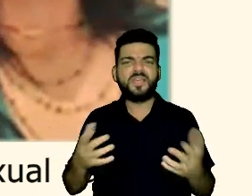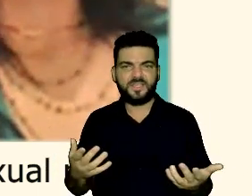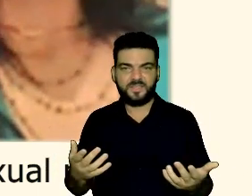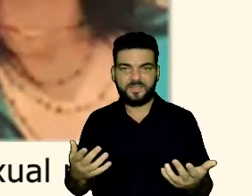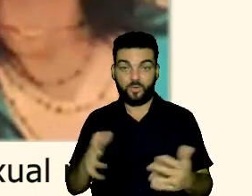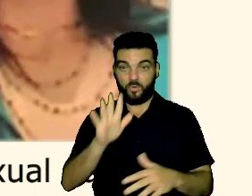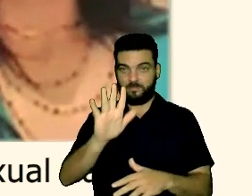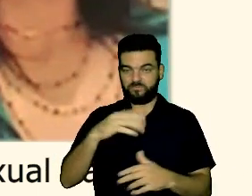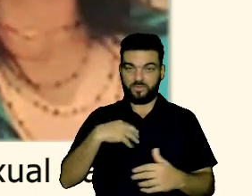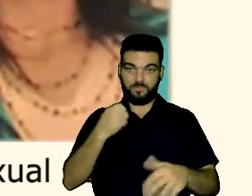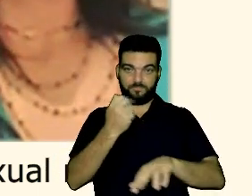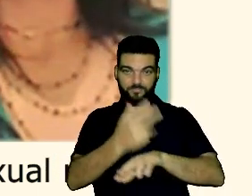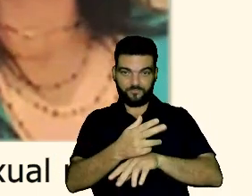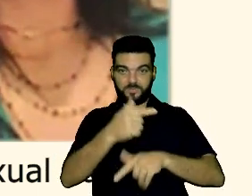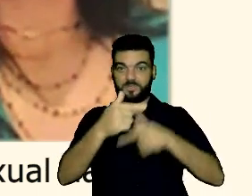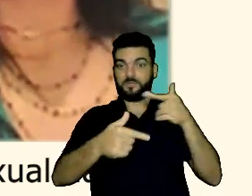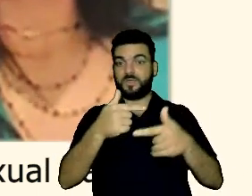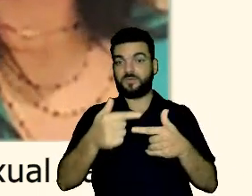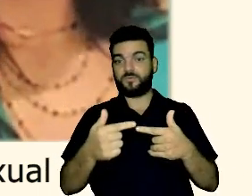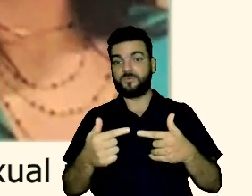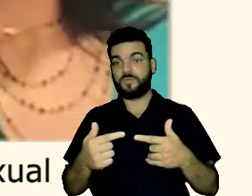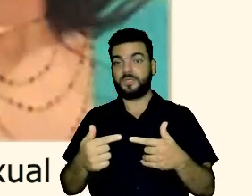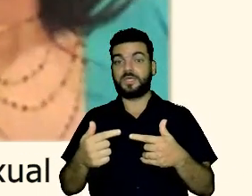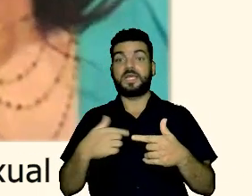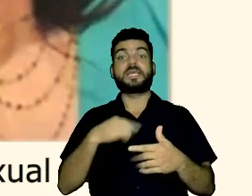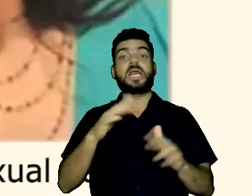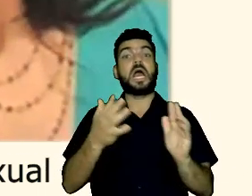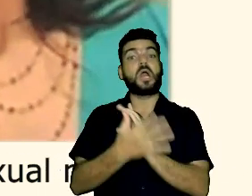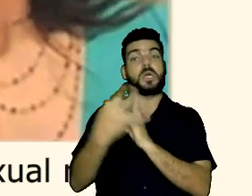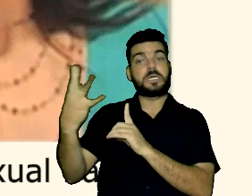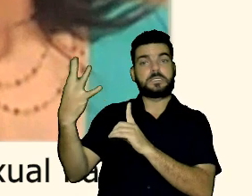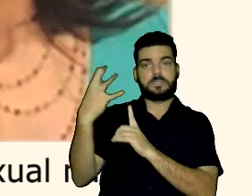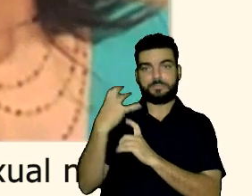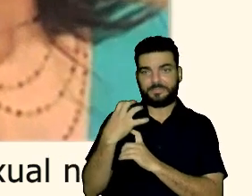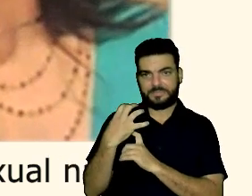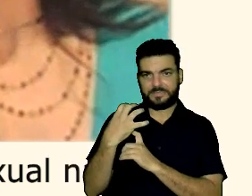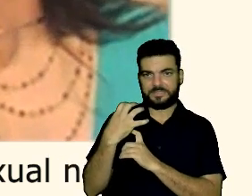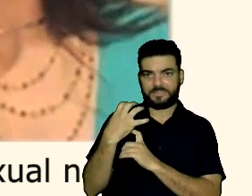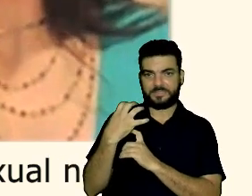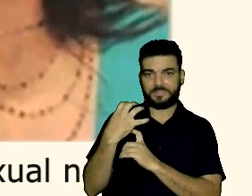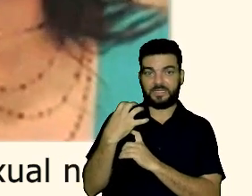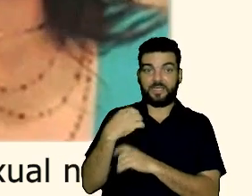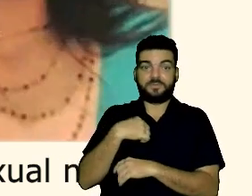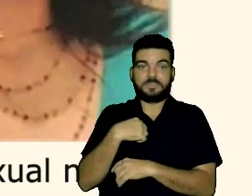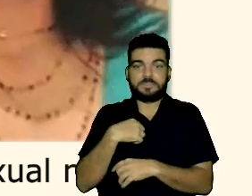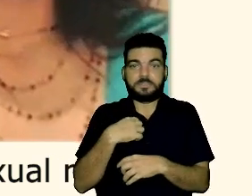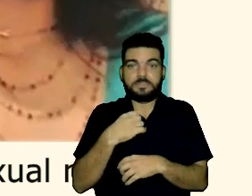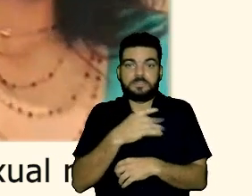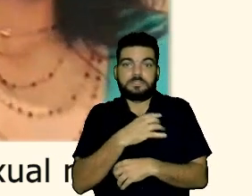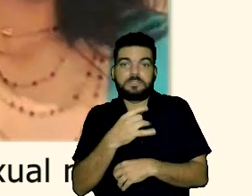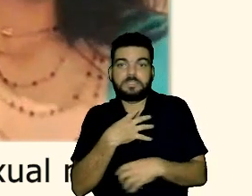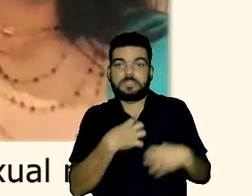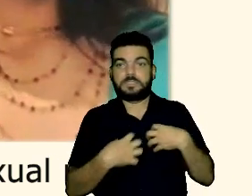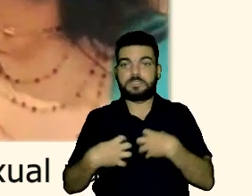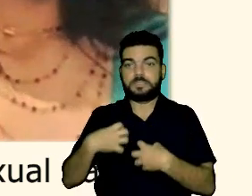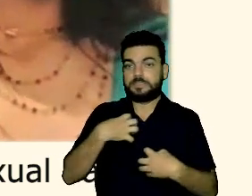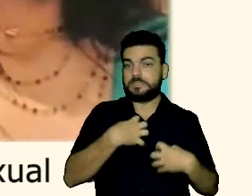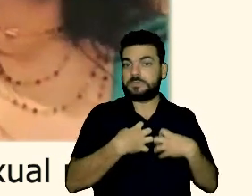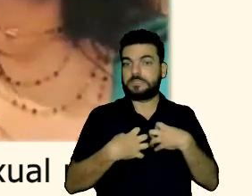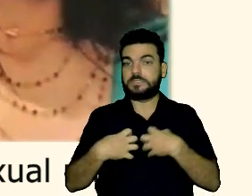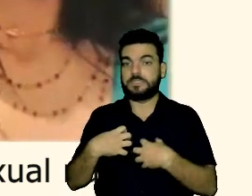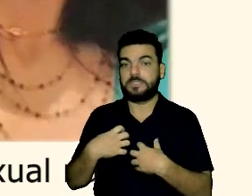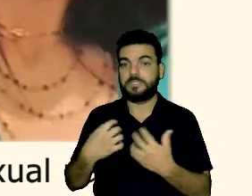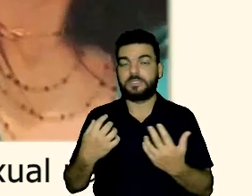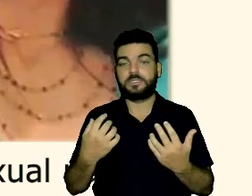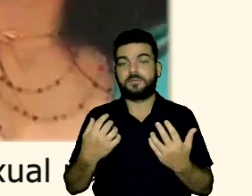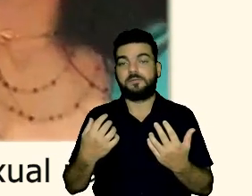homem. O que que eu quero dizer com isso? Quando as pessoas são assediadas no trabalho, elas se